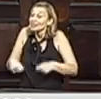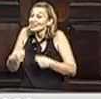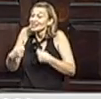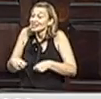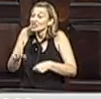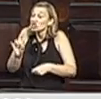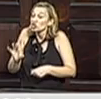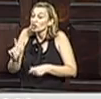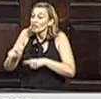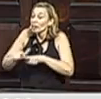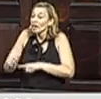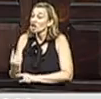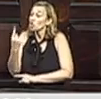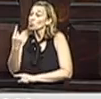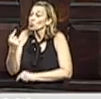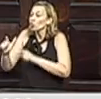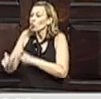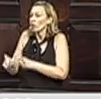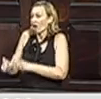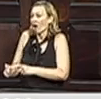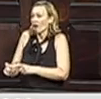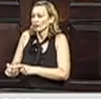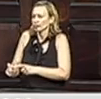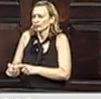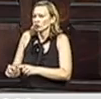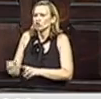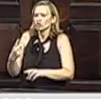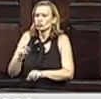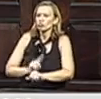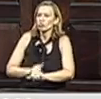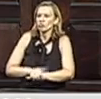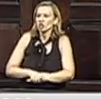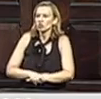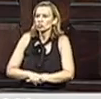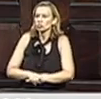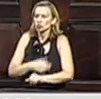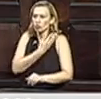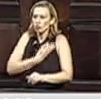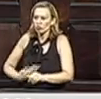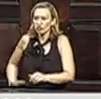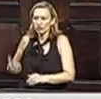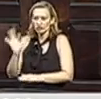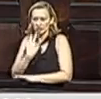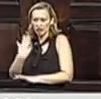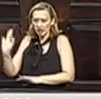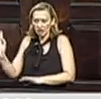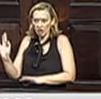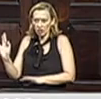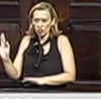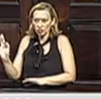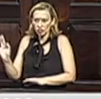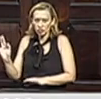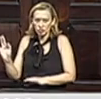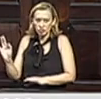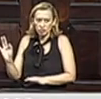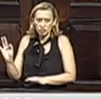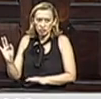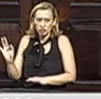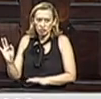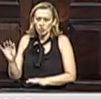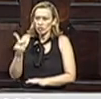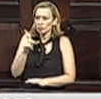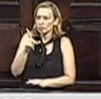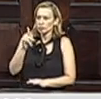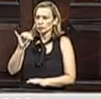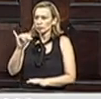com o professor 2? Quando o governo federal fixou o piso dos